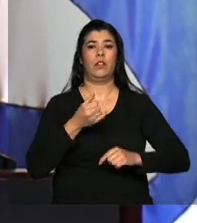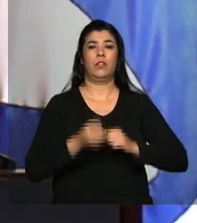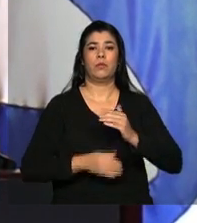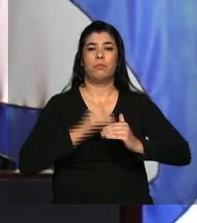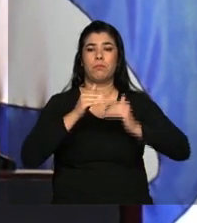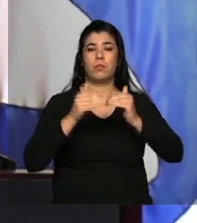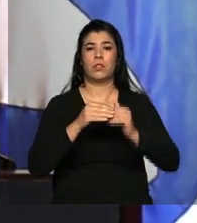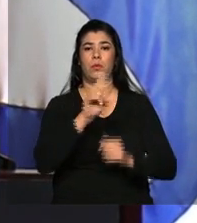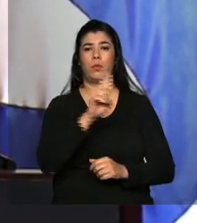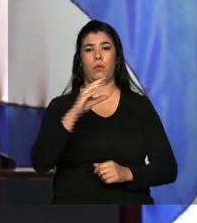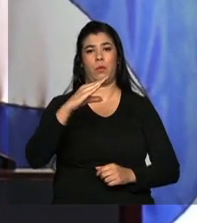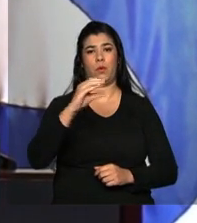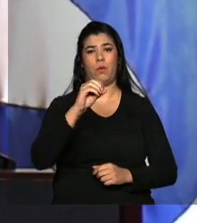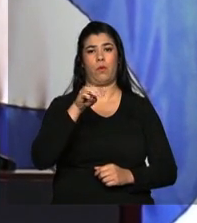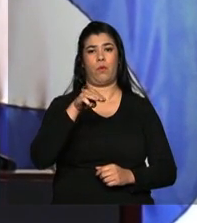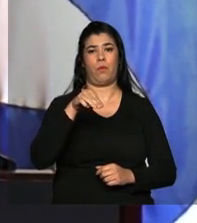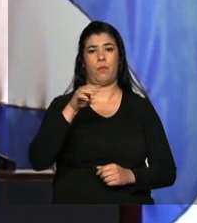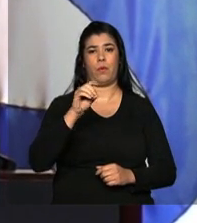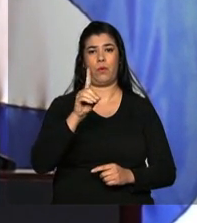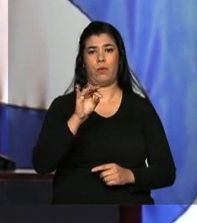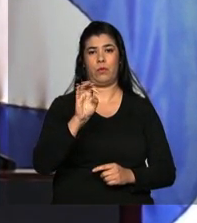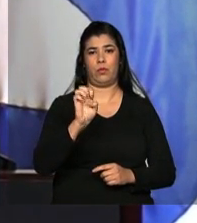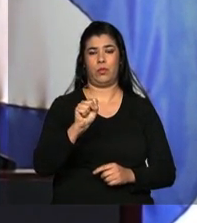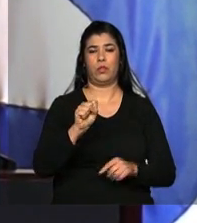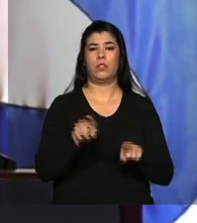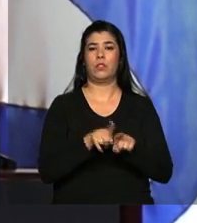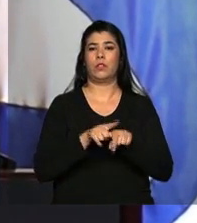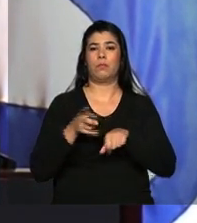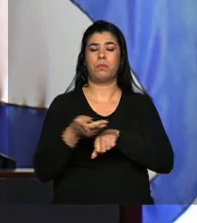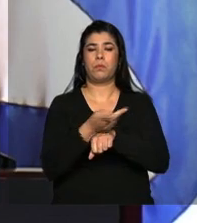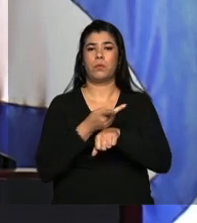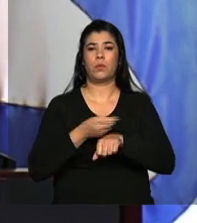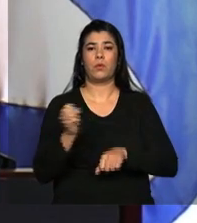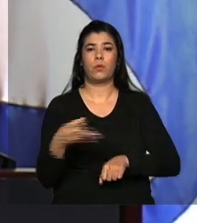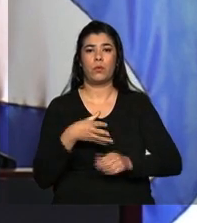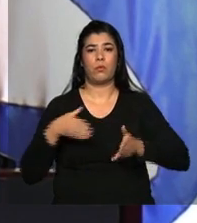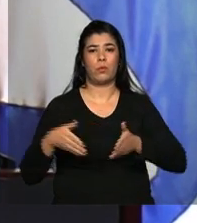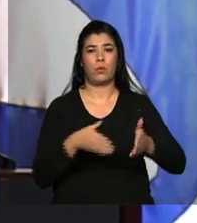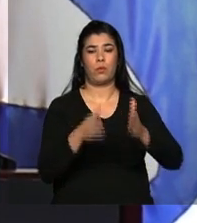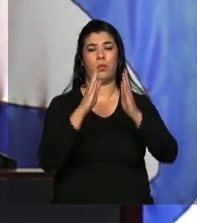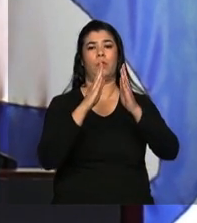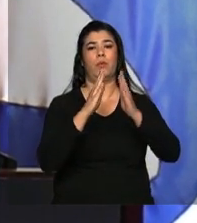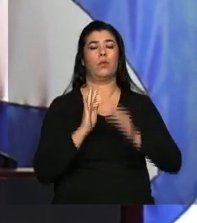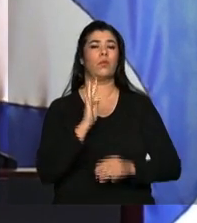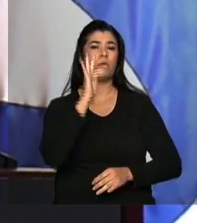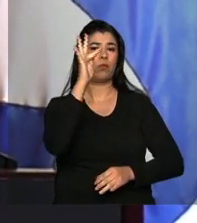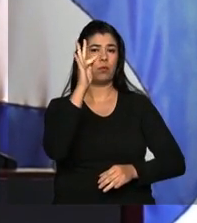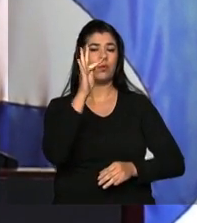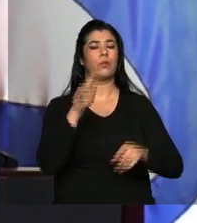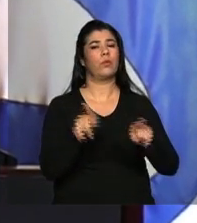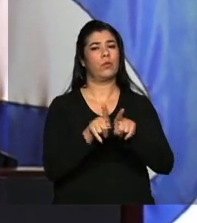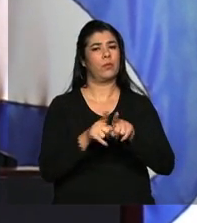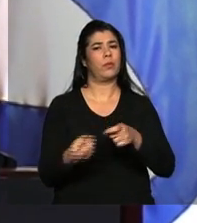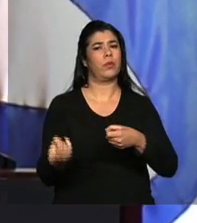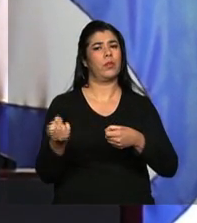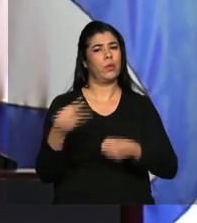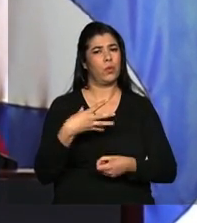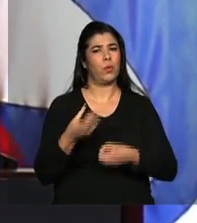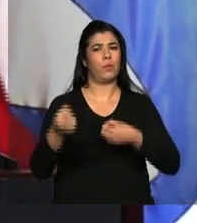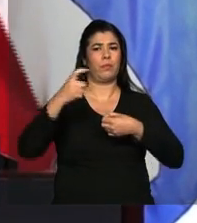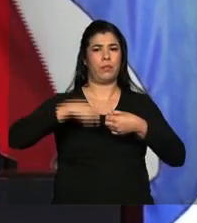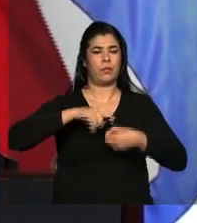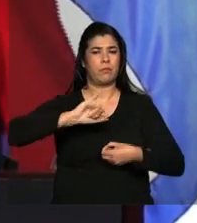e também buscando novos caminhos, novas parcerias,